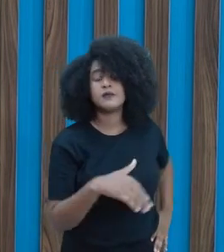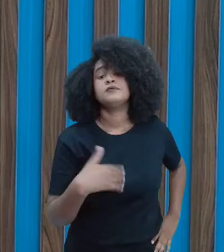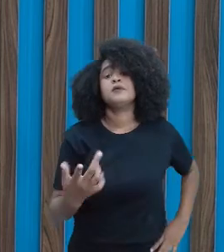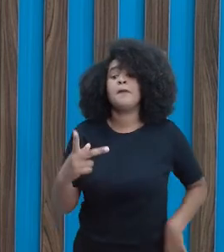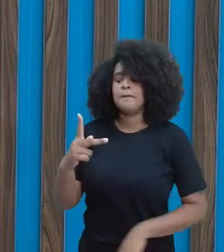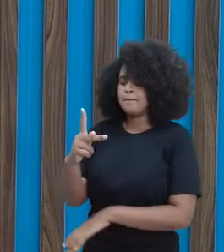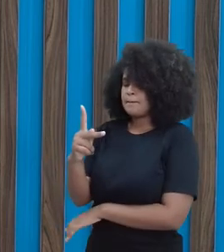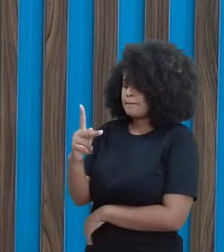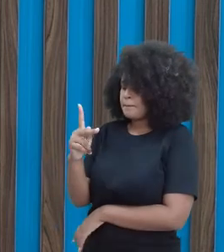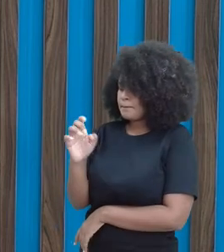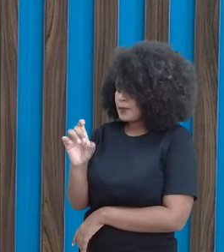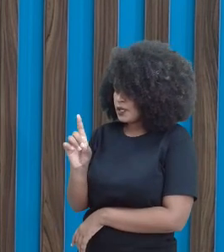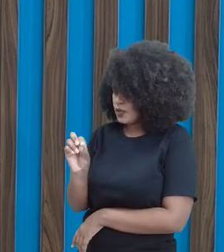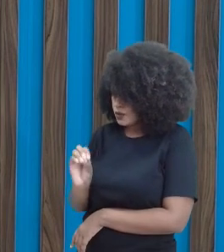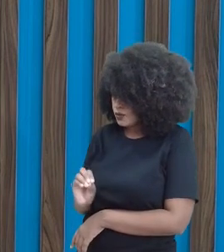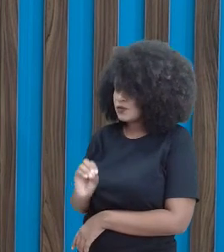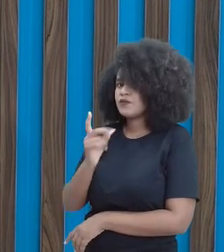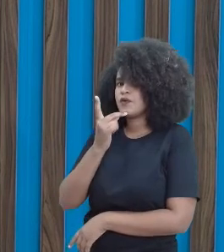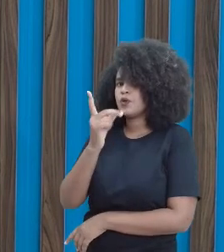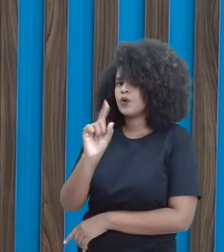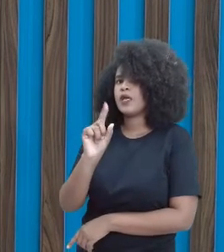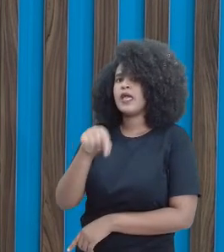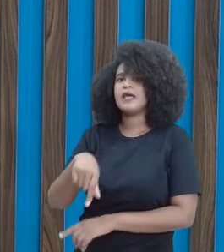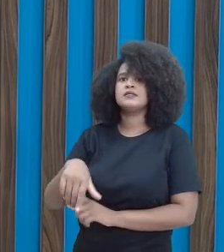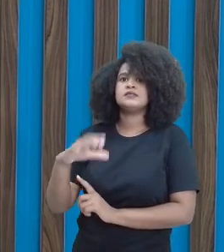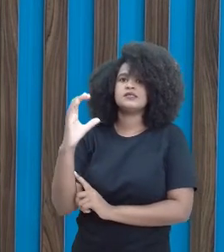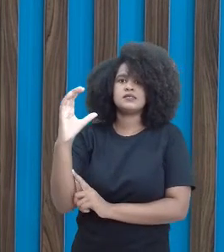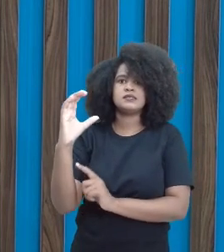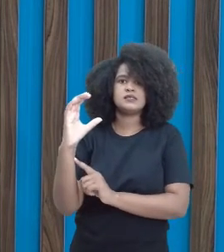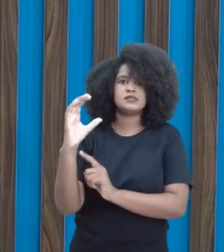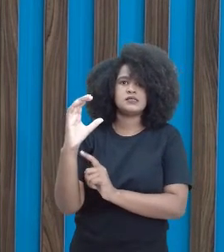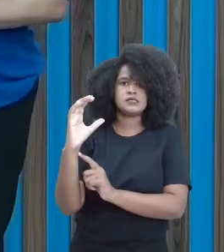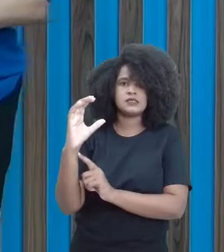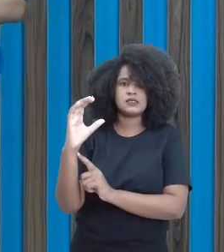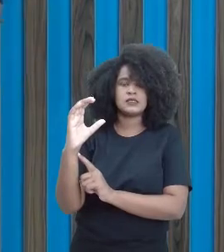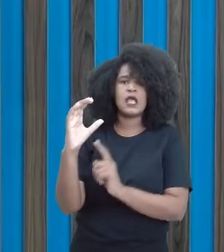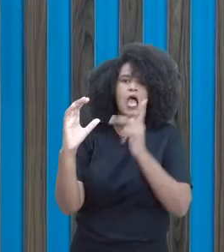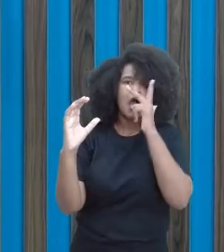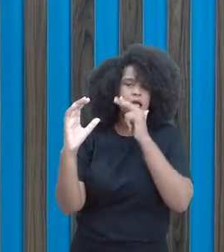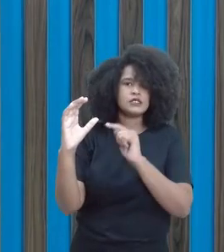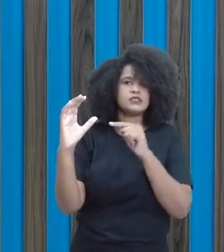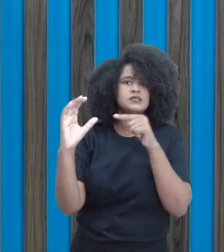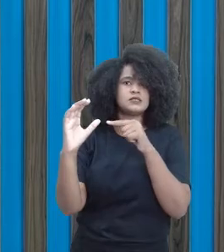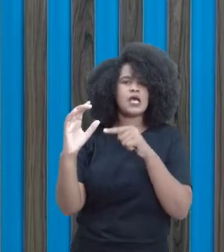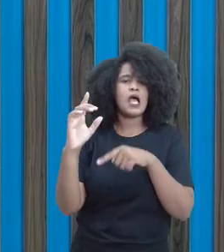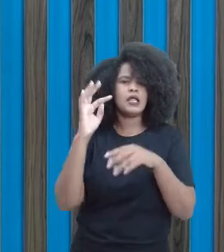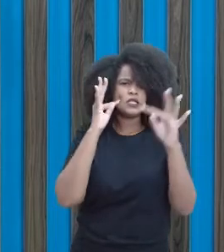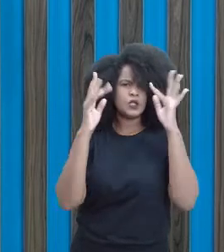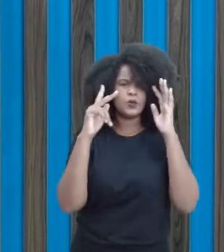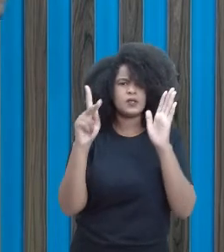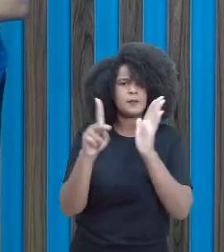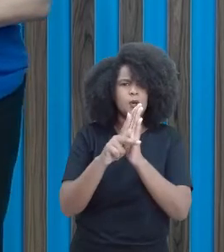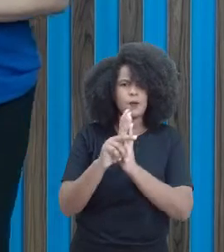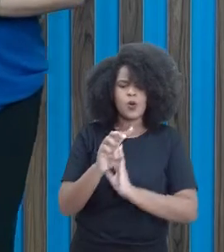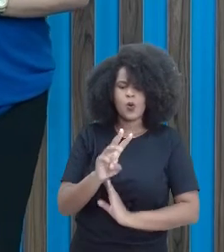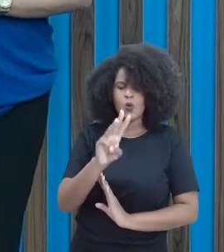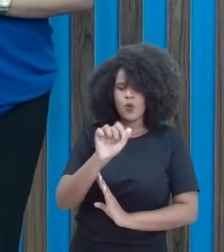aí? Pedro está colocando que acha que é a letra C. Acha que é a letra C. Tu acha que é teoria de Wallace,